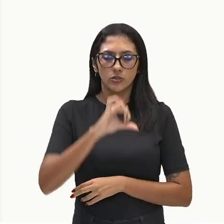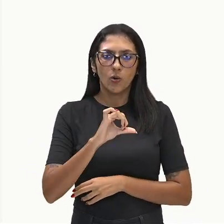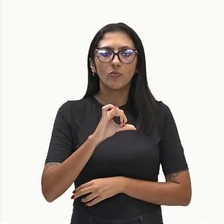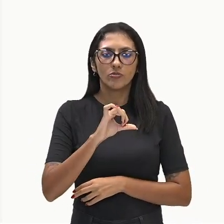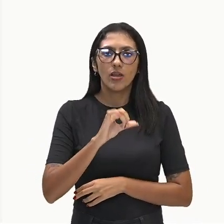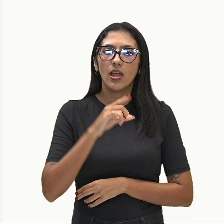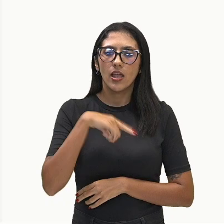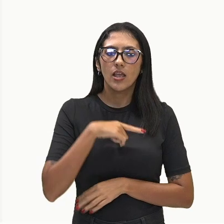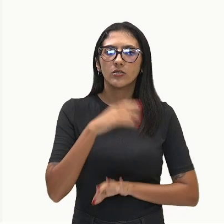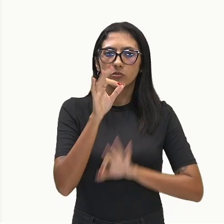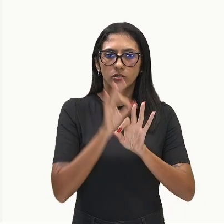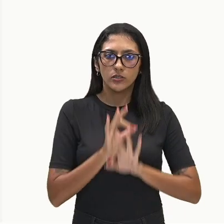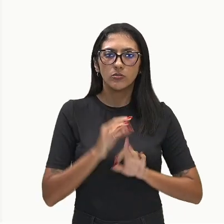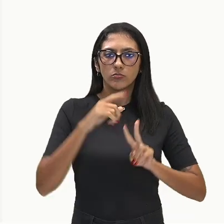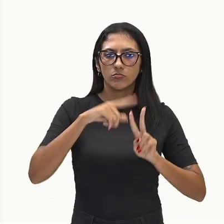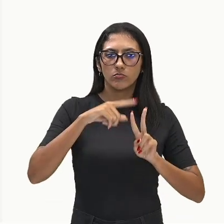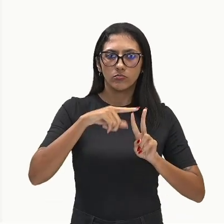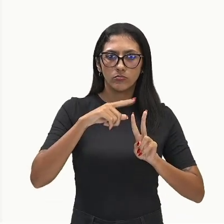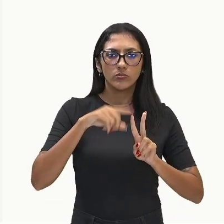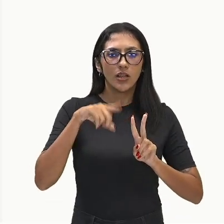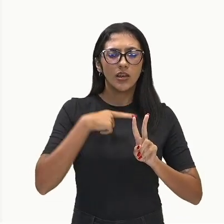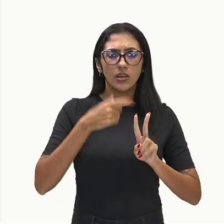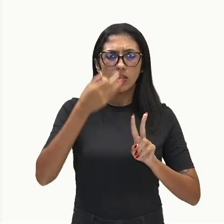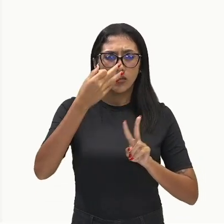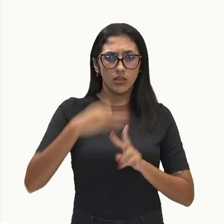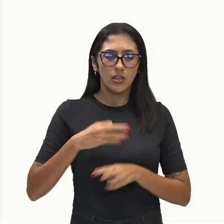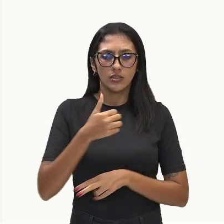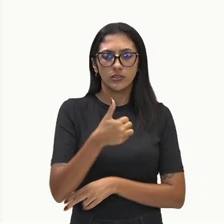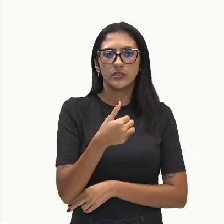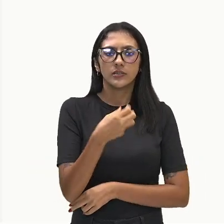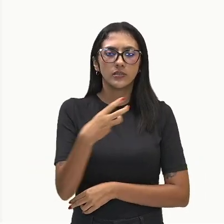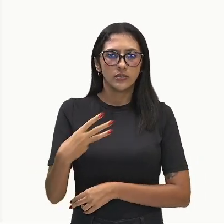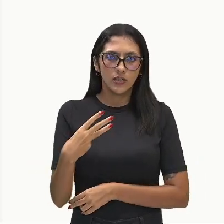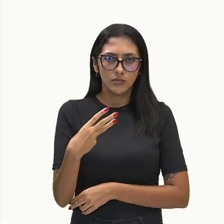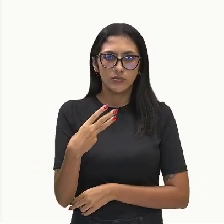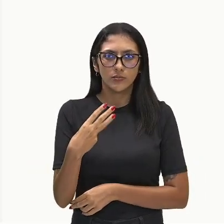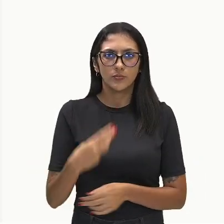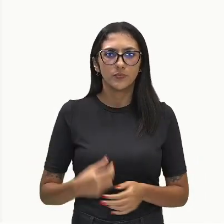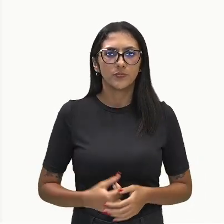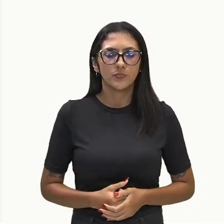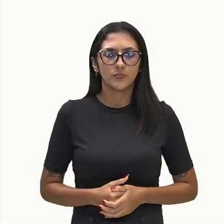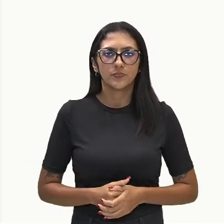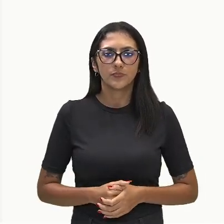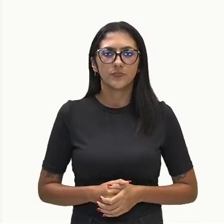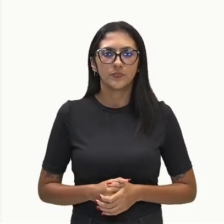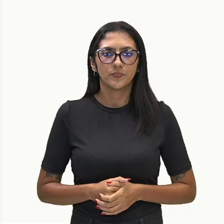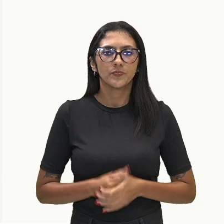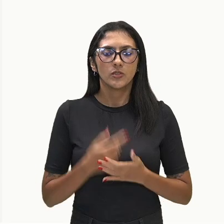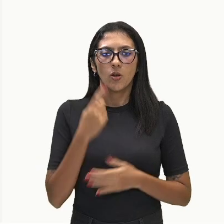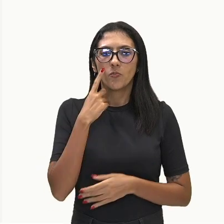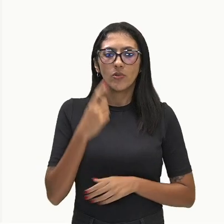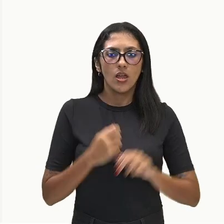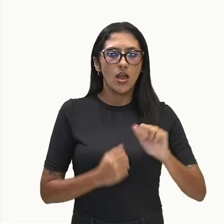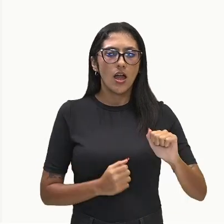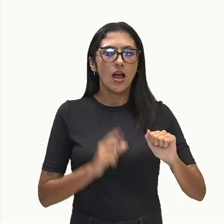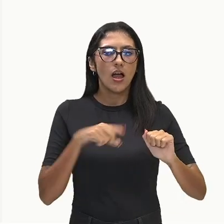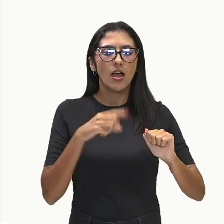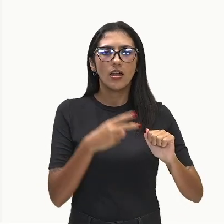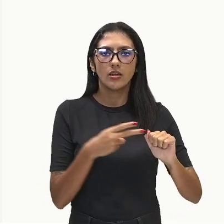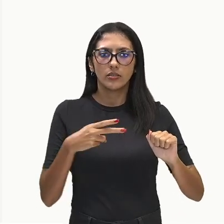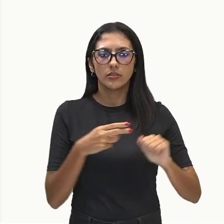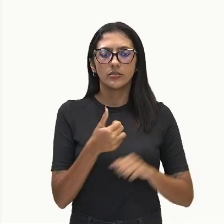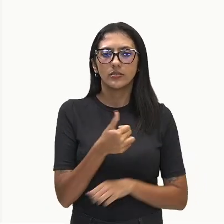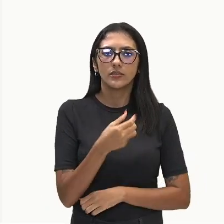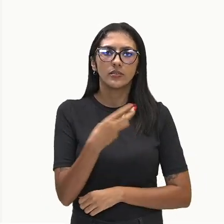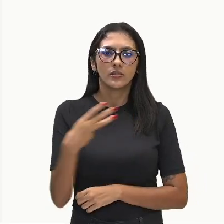de 169 ela é exata. Ela é exatamente 13. Então, 13 é a medida da